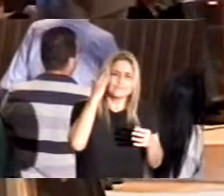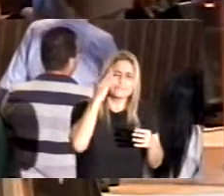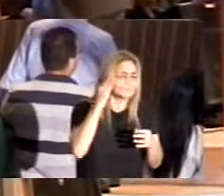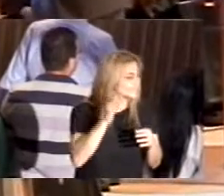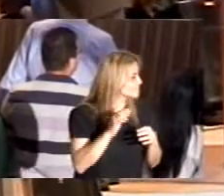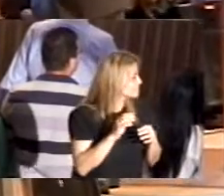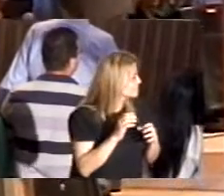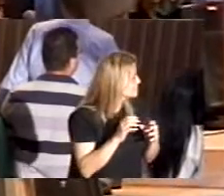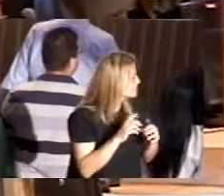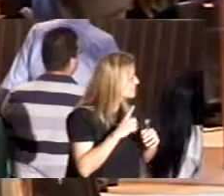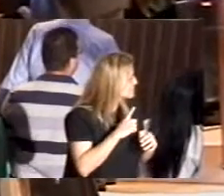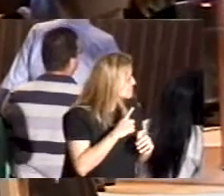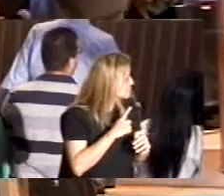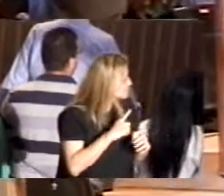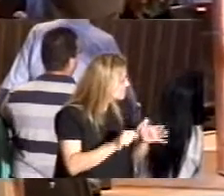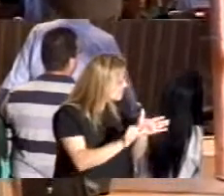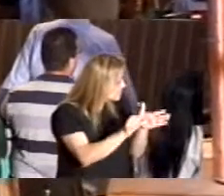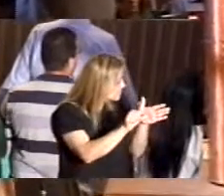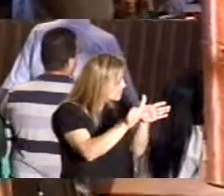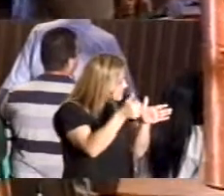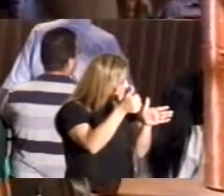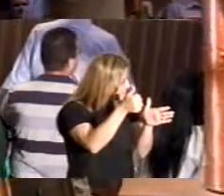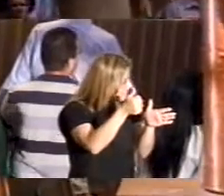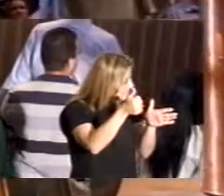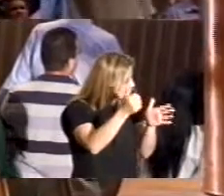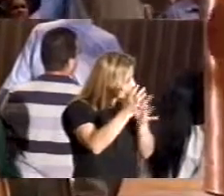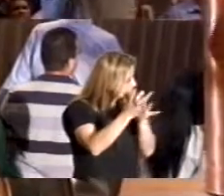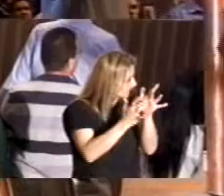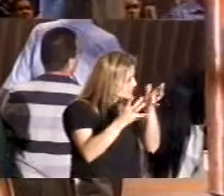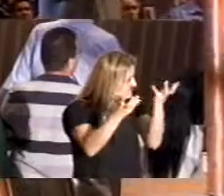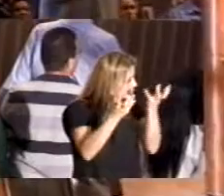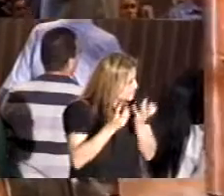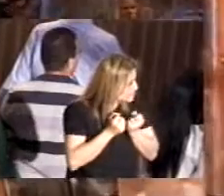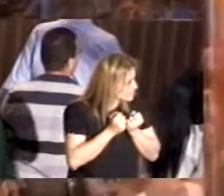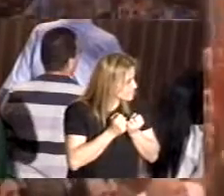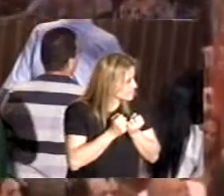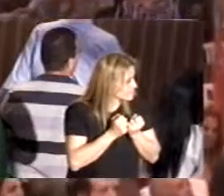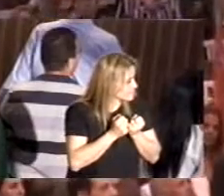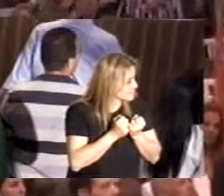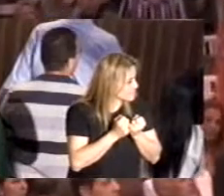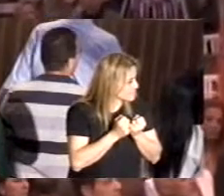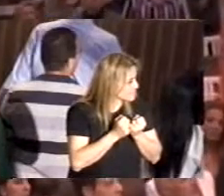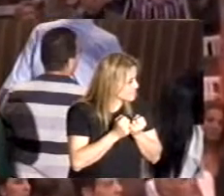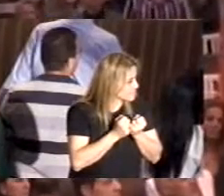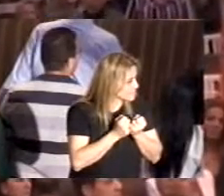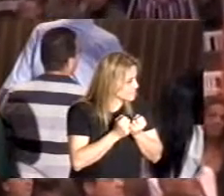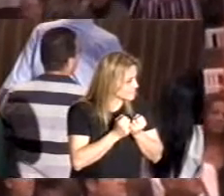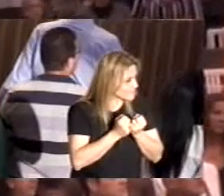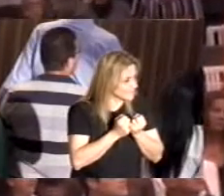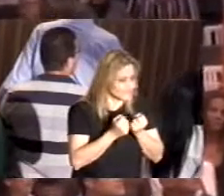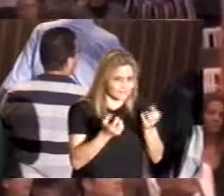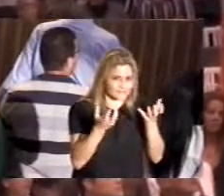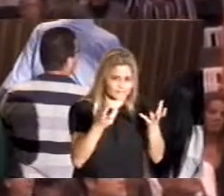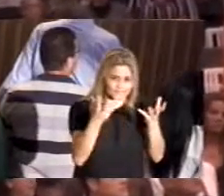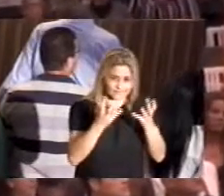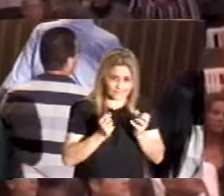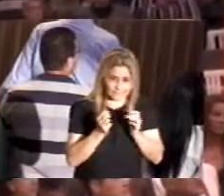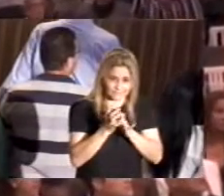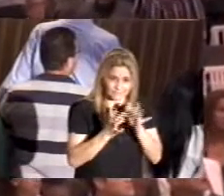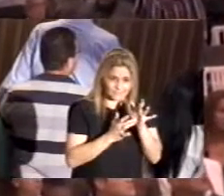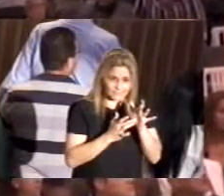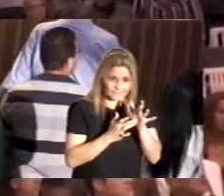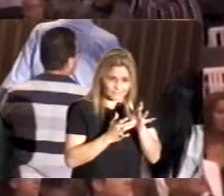aqui. Tem alguém? Primeira vez. Olha, Deus está falando no teu coração. Você nunca atendeu um apelo. É a primeira vez. Tem alguém aqui?